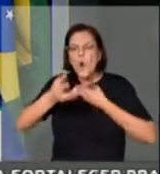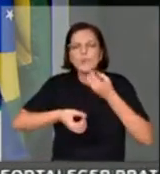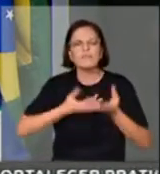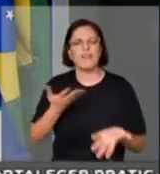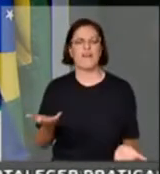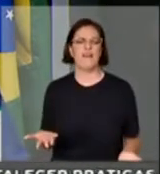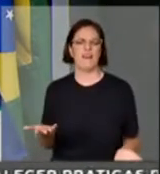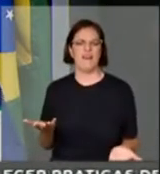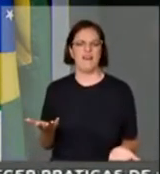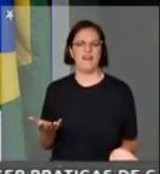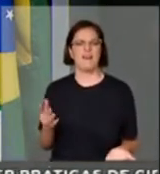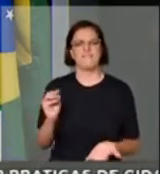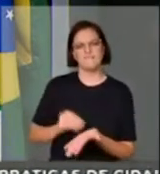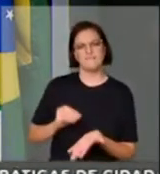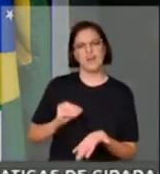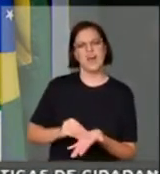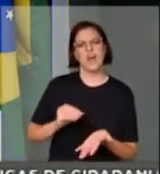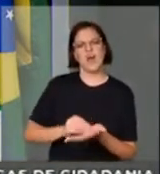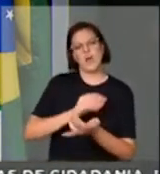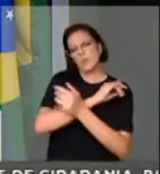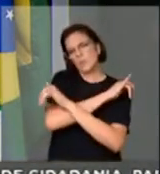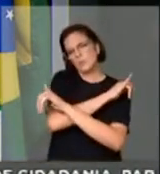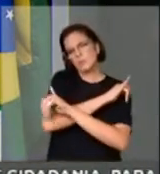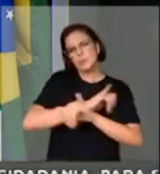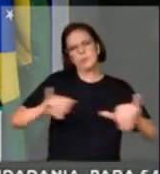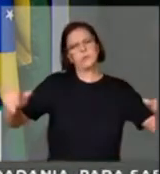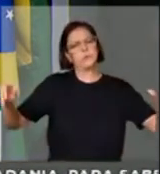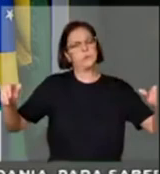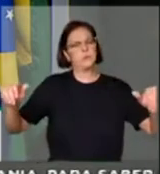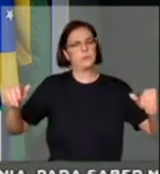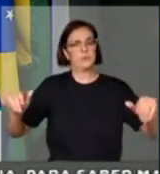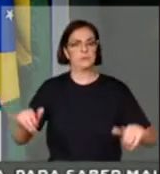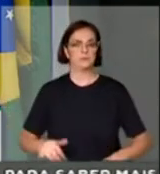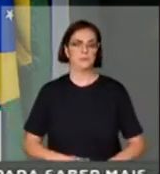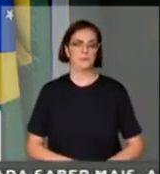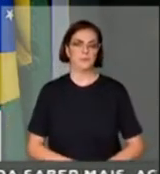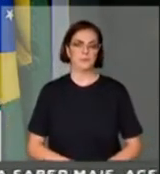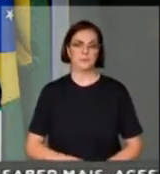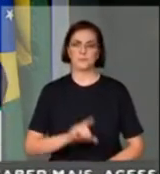essas situações que ocorreram e que foram divulgadas somente pela Record.